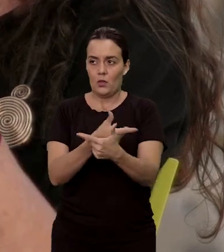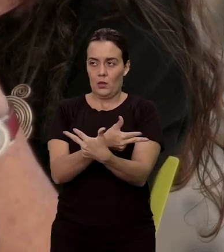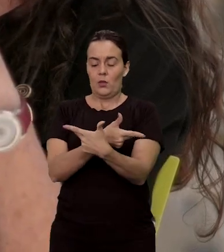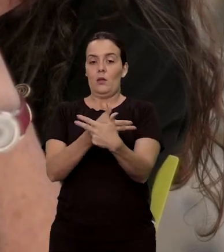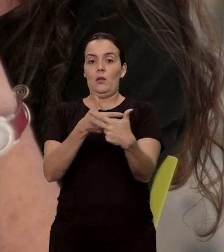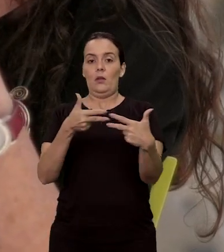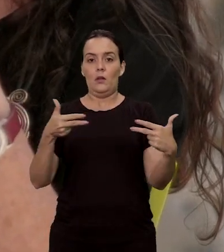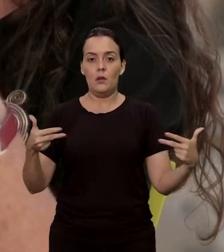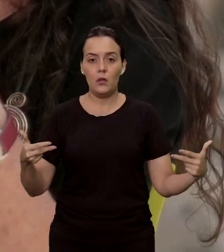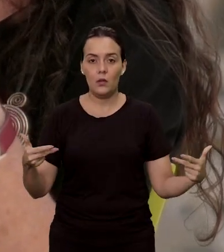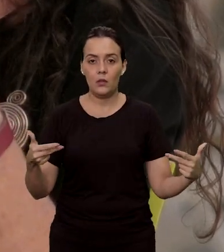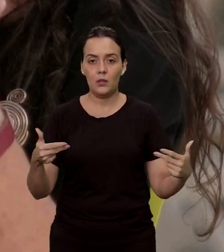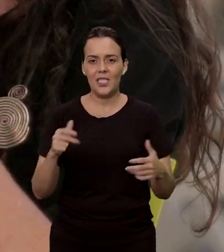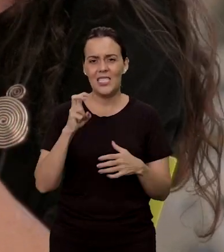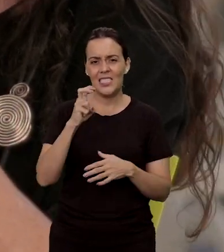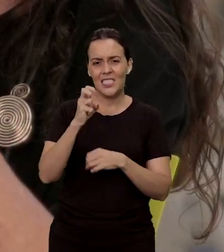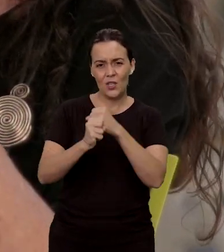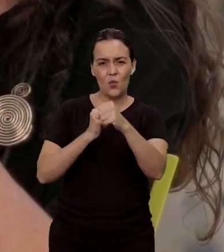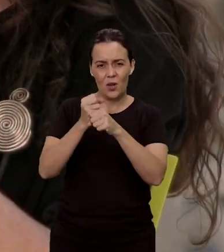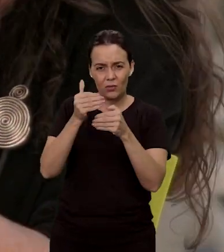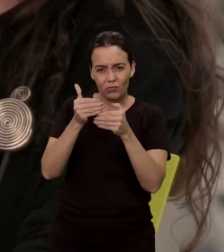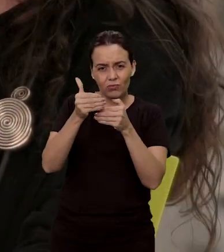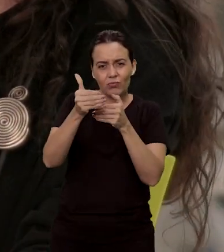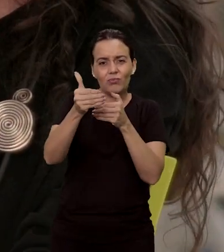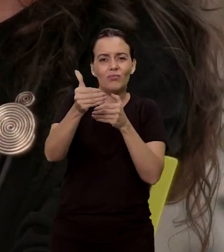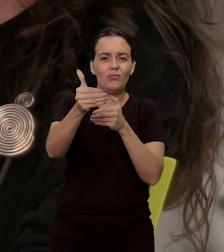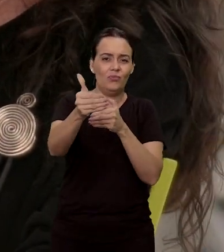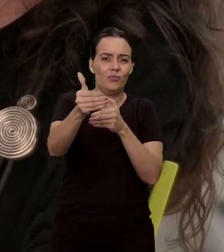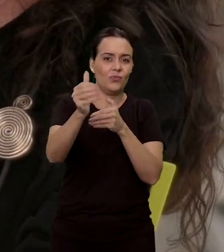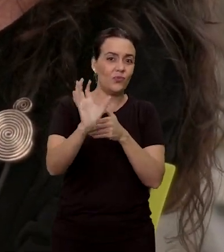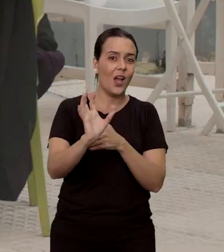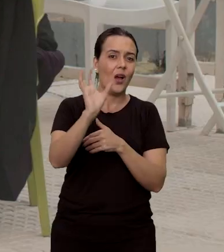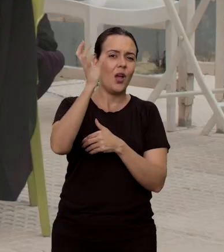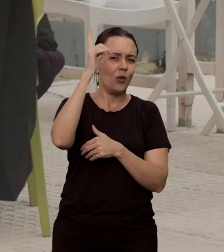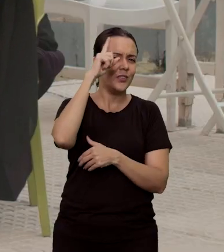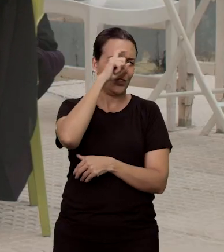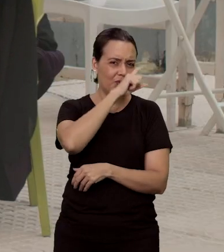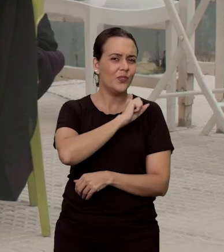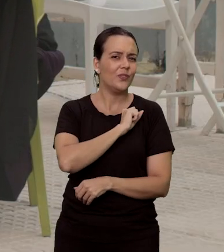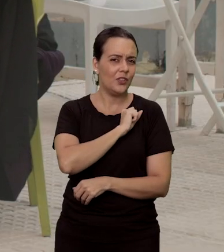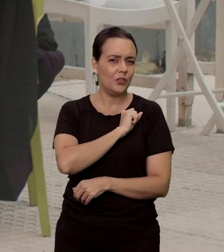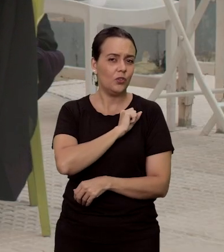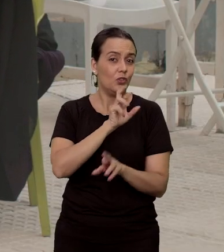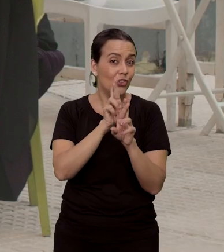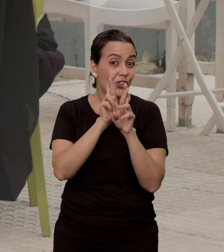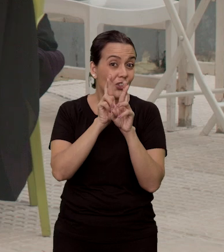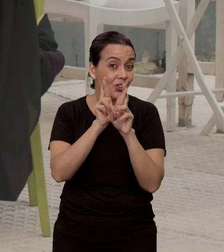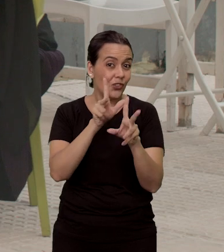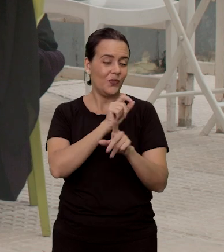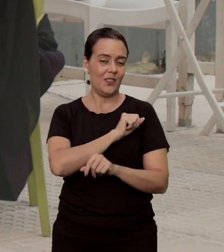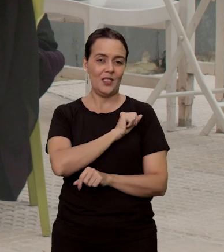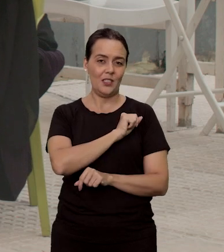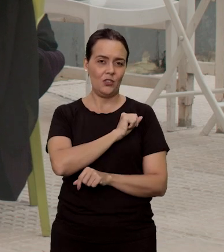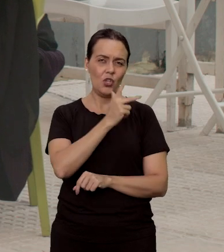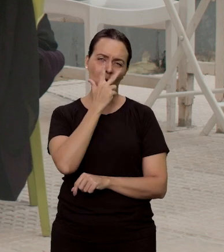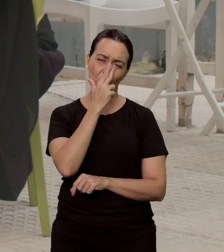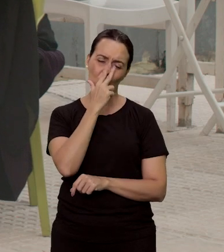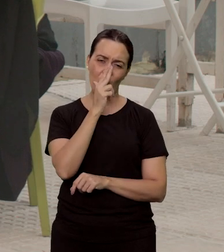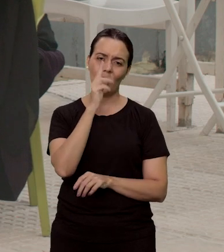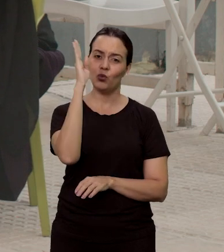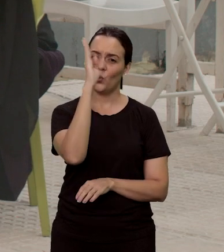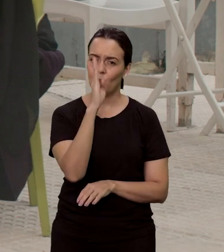as coisas serão diferentes muito mais do que a gente imagina. Eu acho que uma das coisas que o Brasil seria, talvez, bom